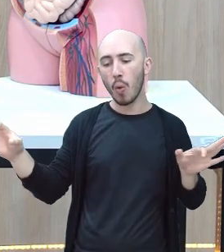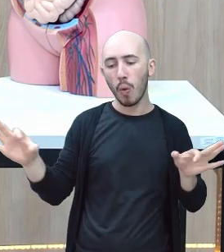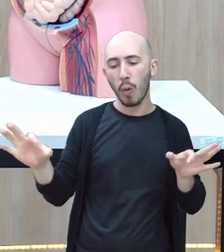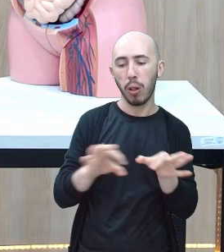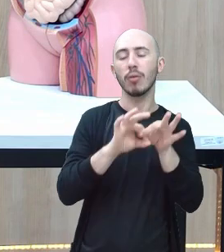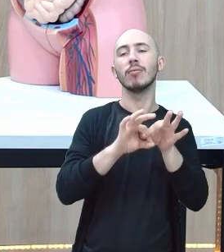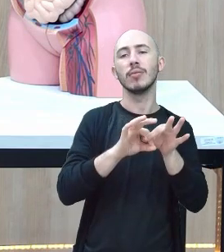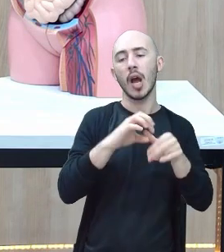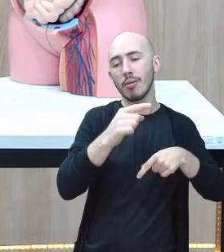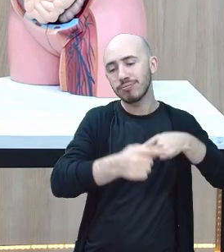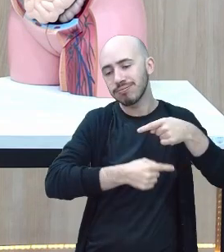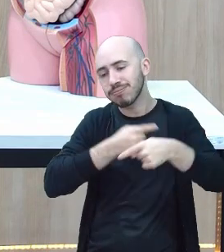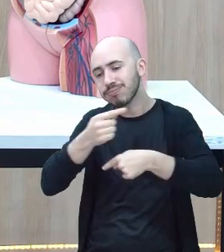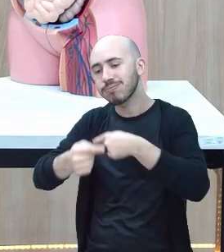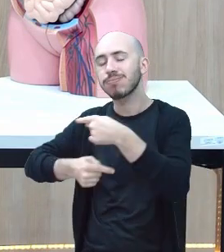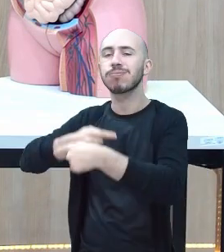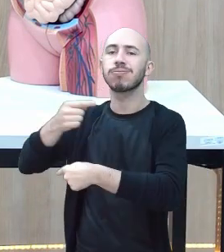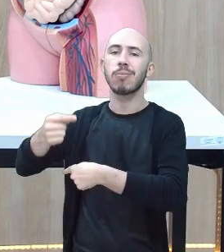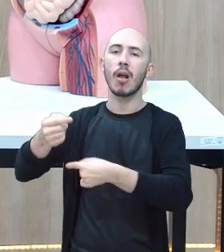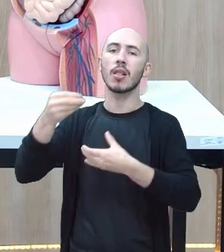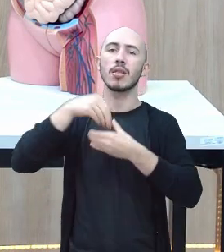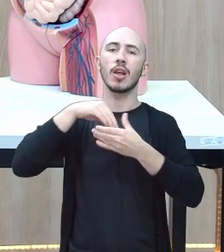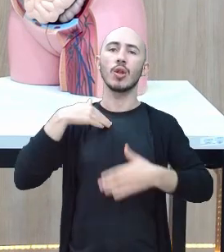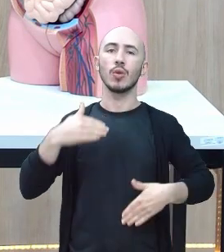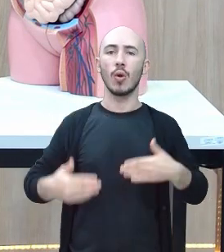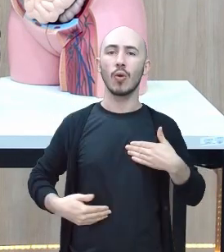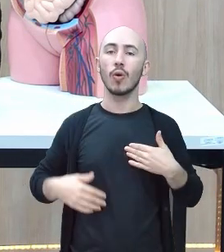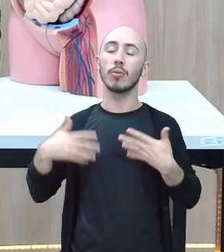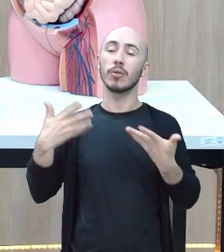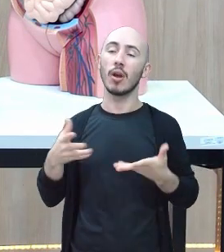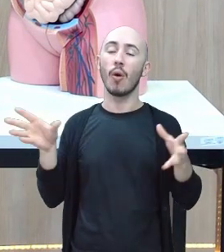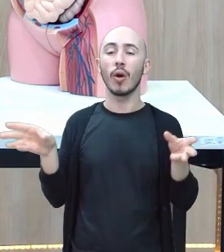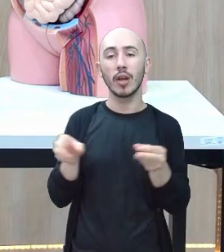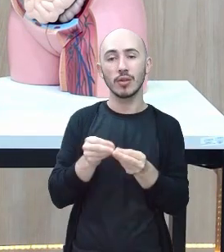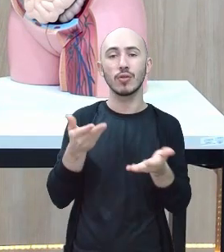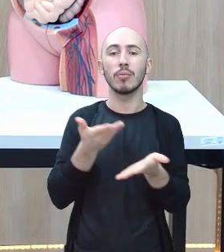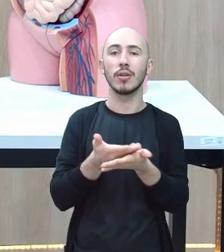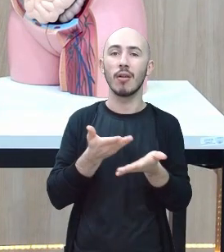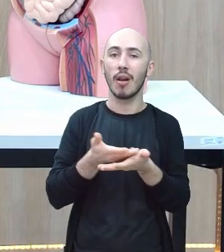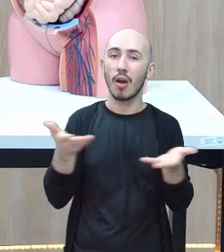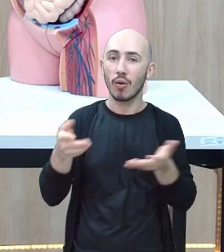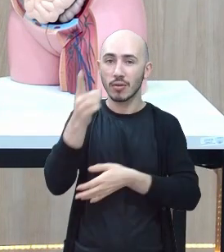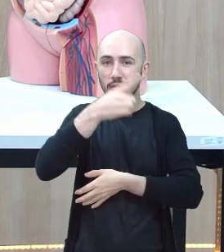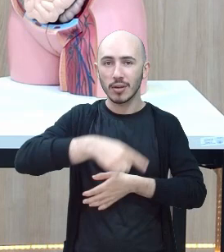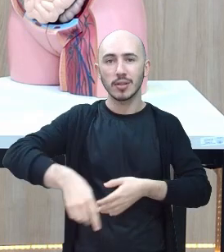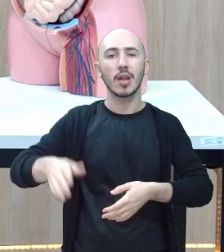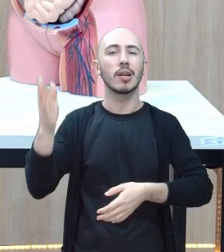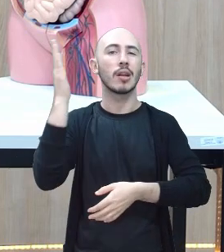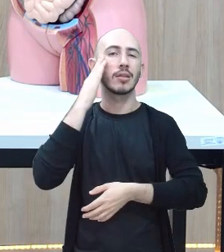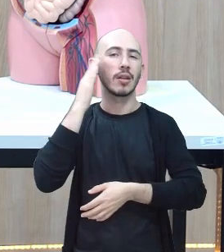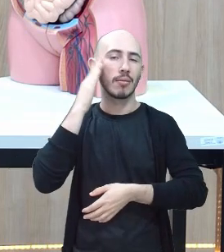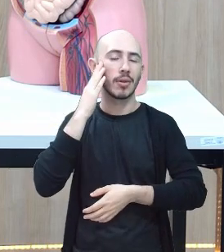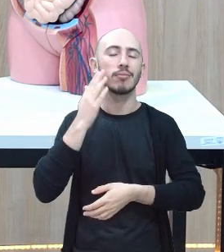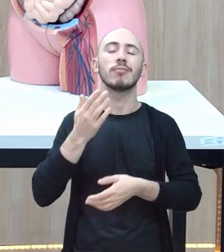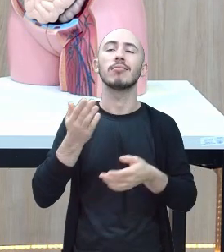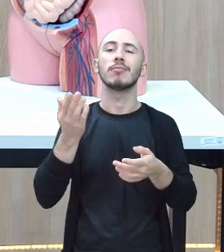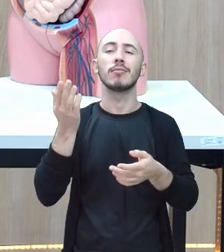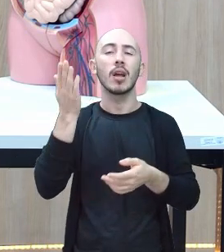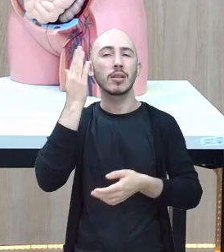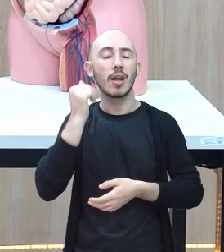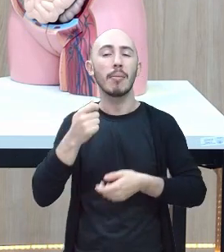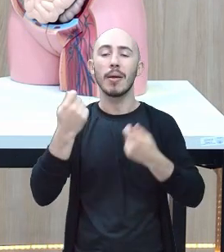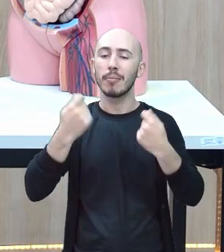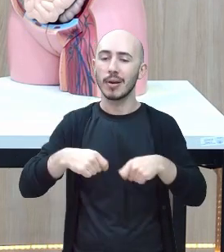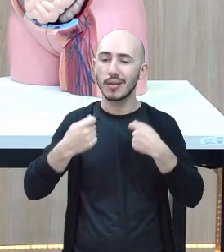Então, esse é o resumo da nossa aula de hoje, que vocês precisam saber em detalhes, pelo menos,